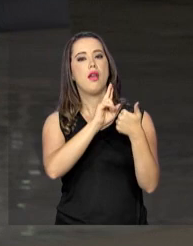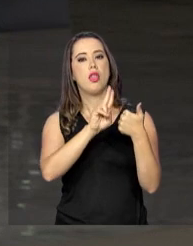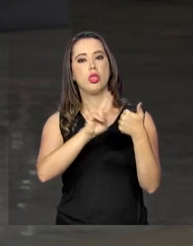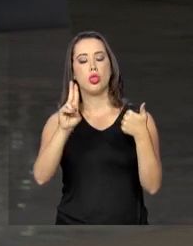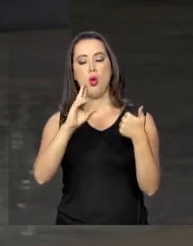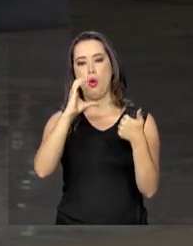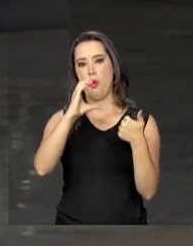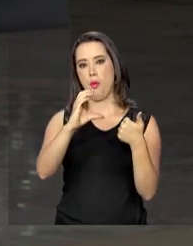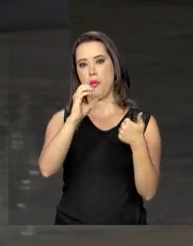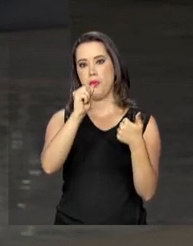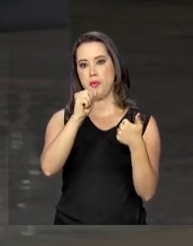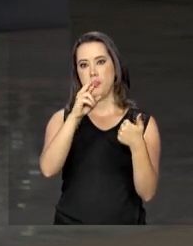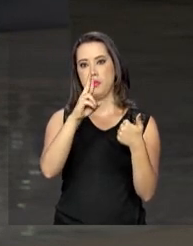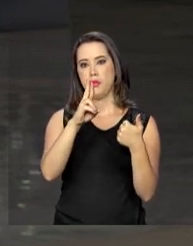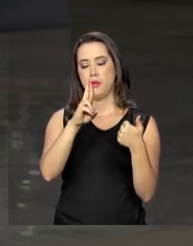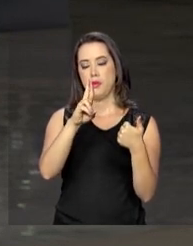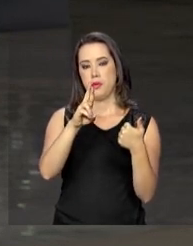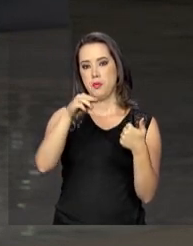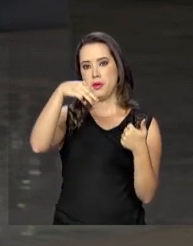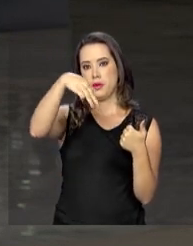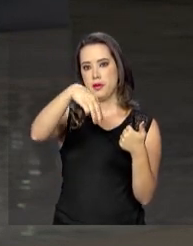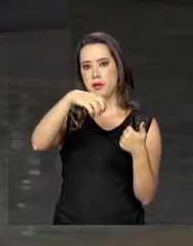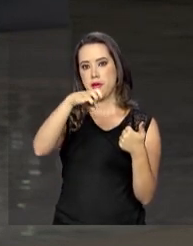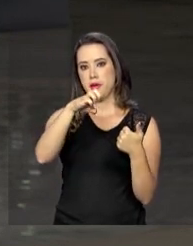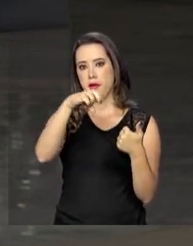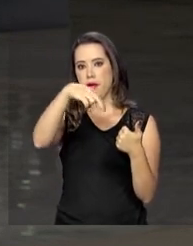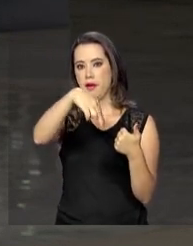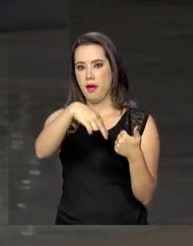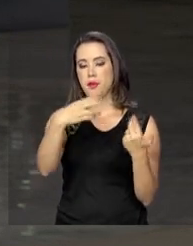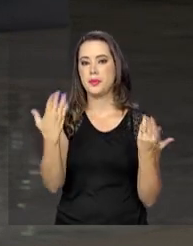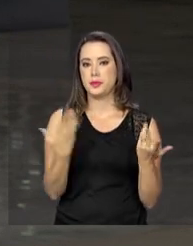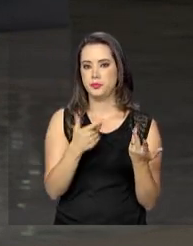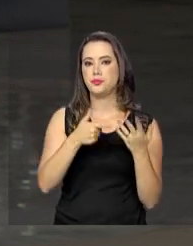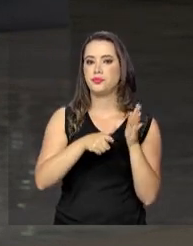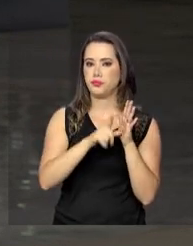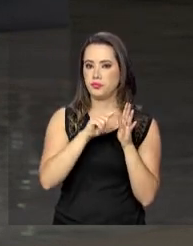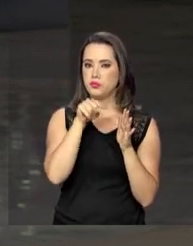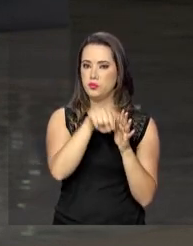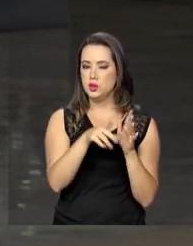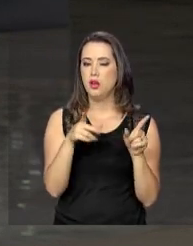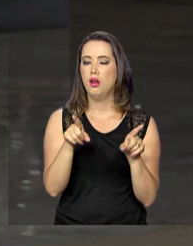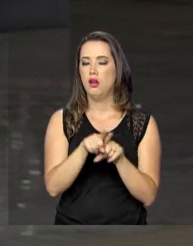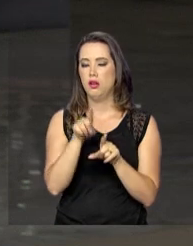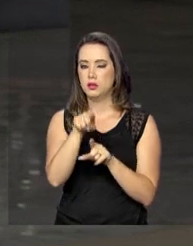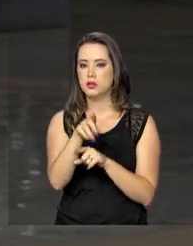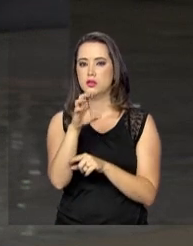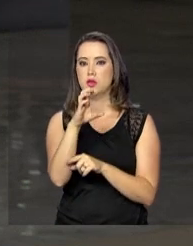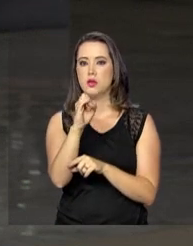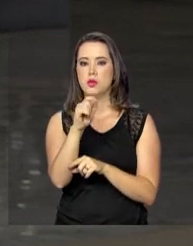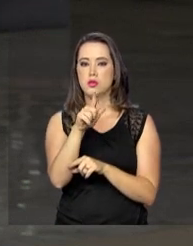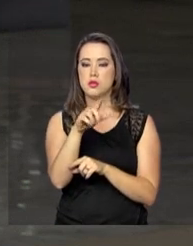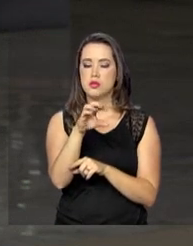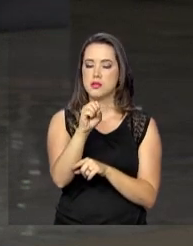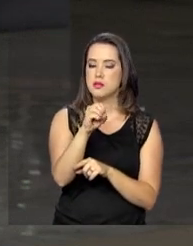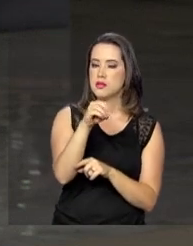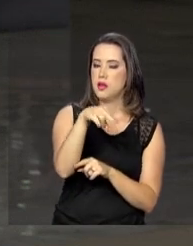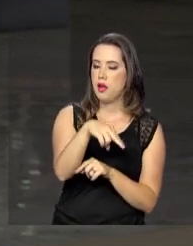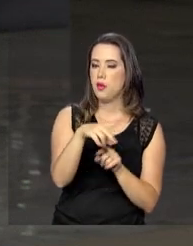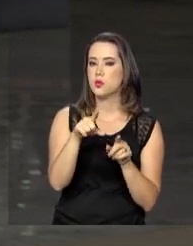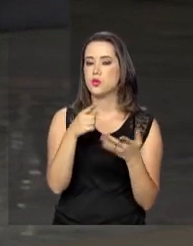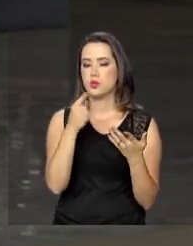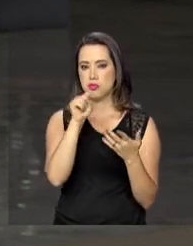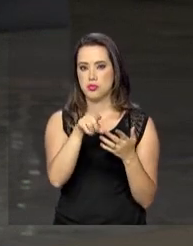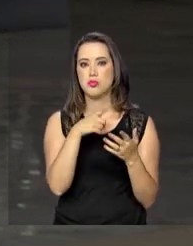cargo esse título de mais jovem a ocupar a presidência era ocupado pelo atual decano da corte ministro celso de mello o ministro dias